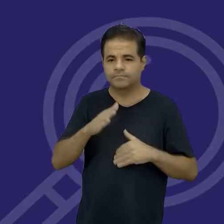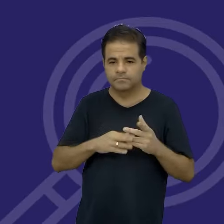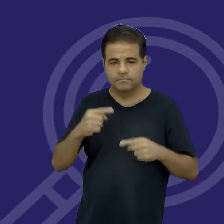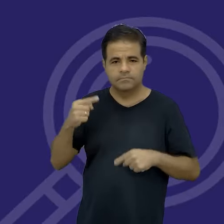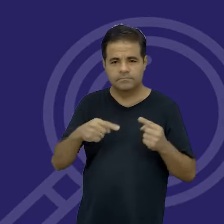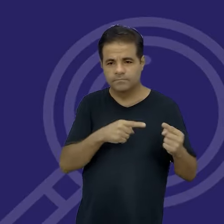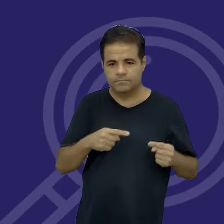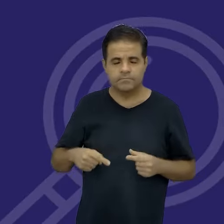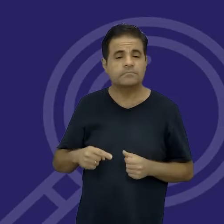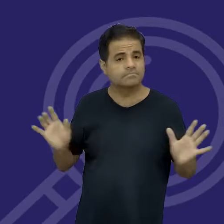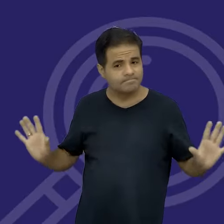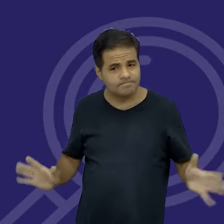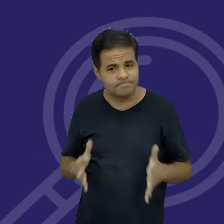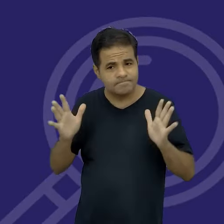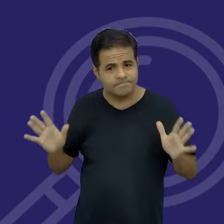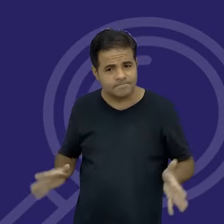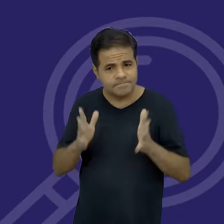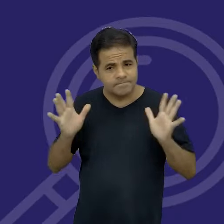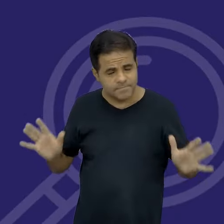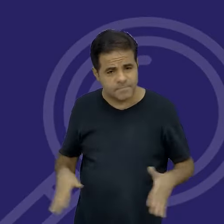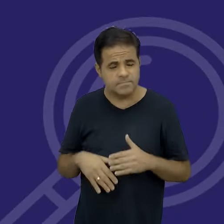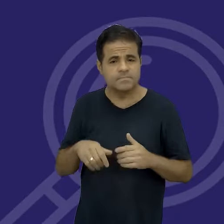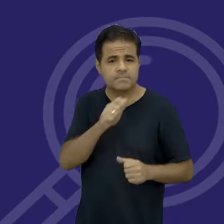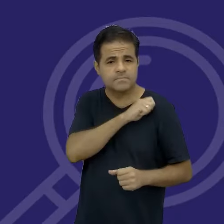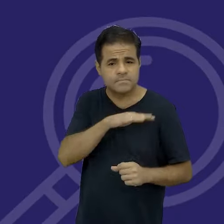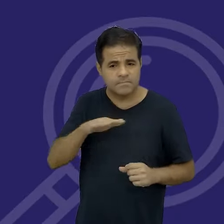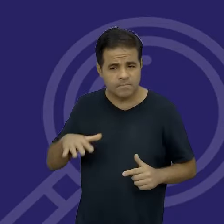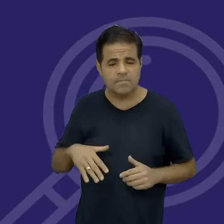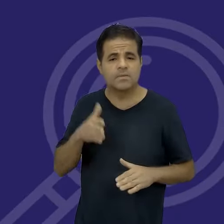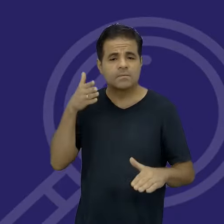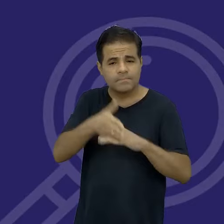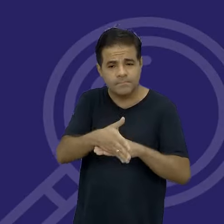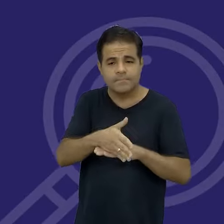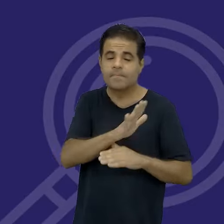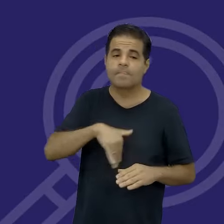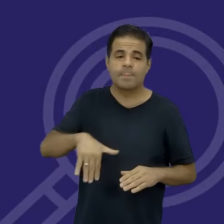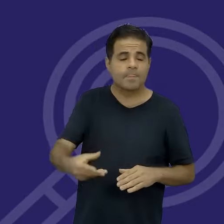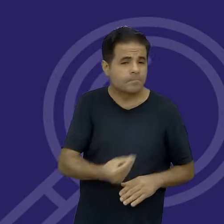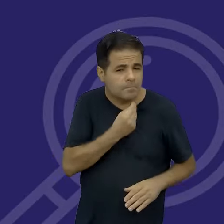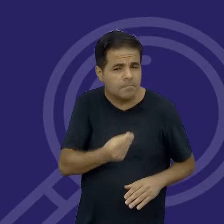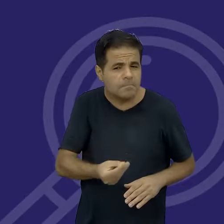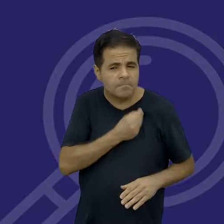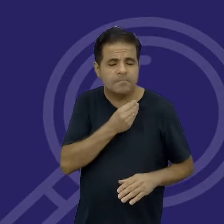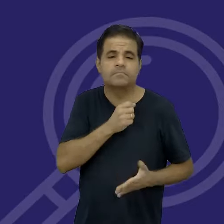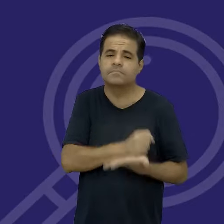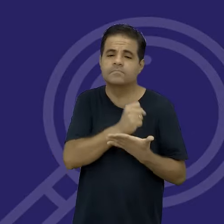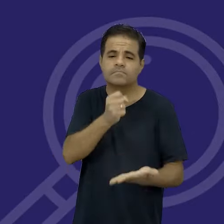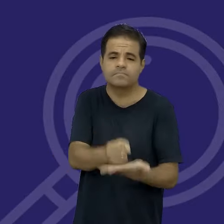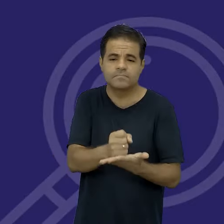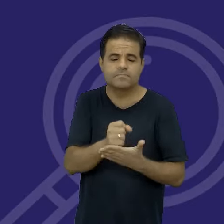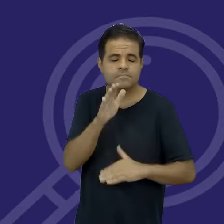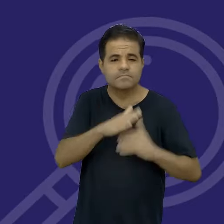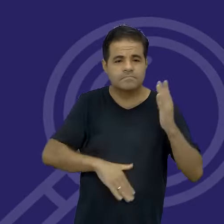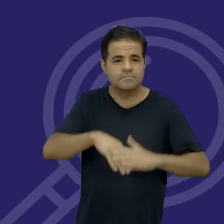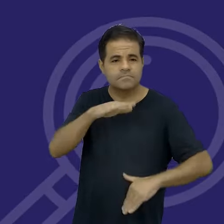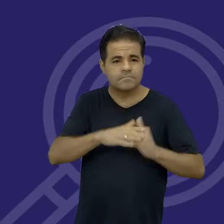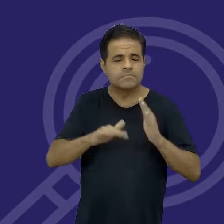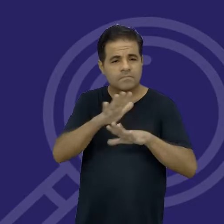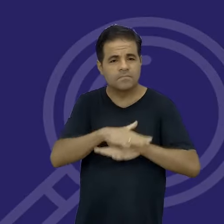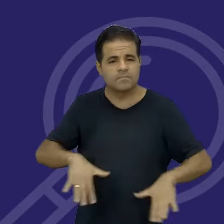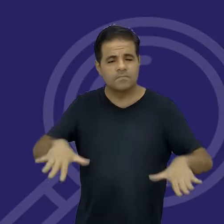discussões, incentivando, instigando esse aluno, que ele tenha uma participação ativa e efetiva, né? E, por